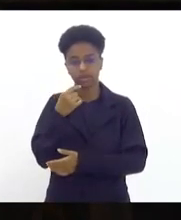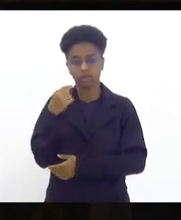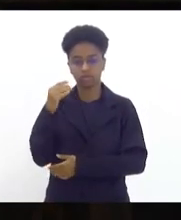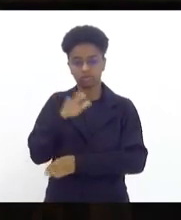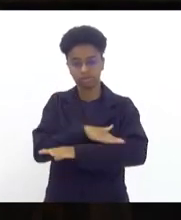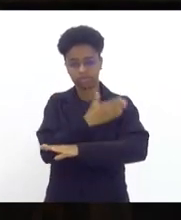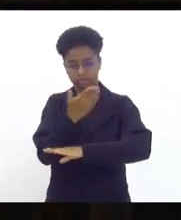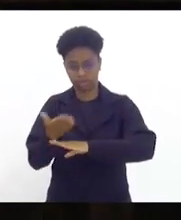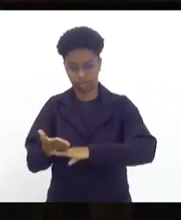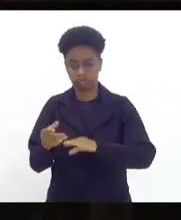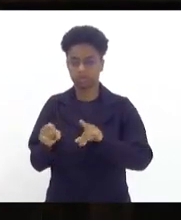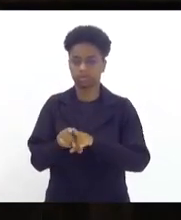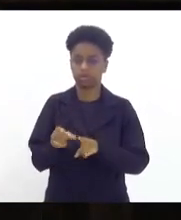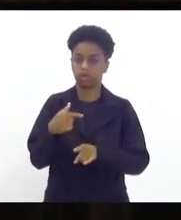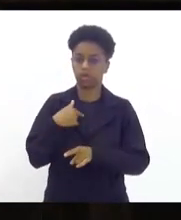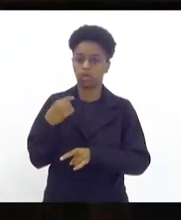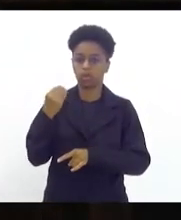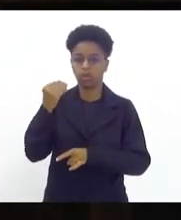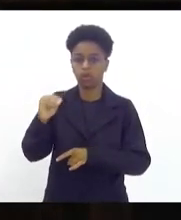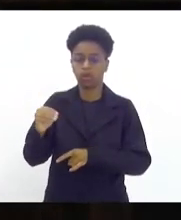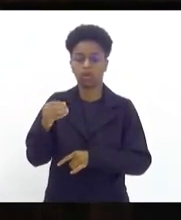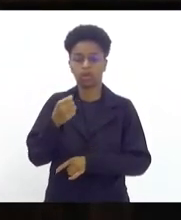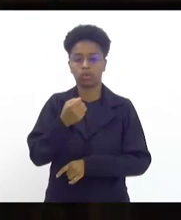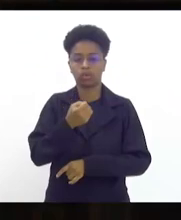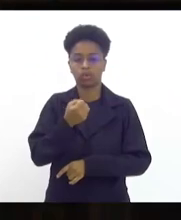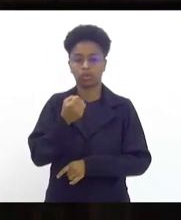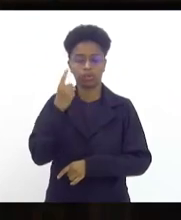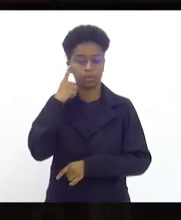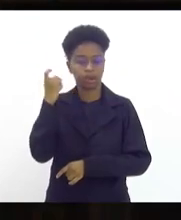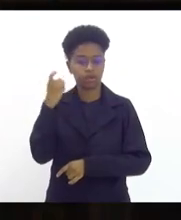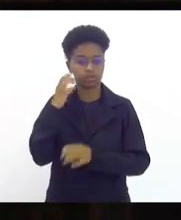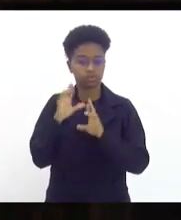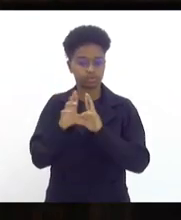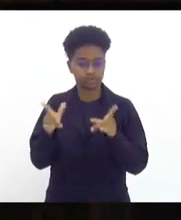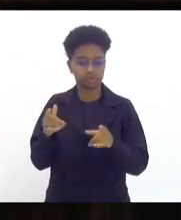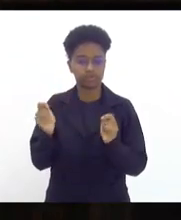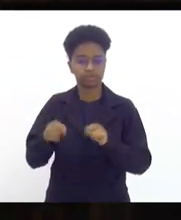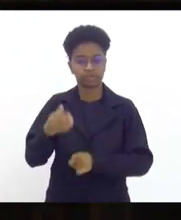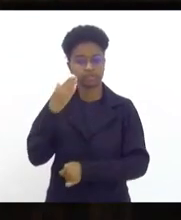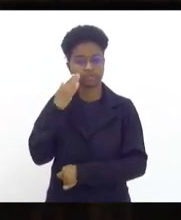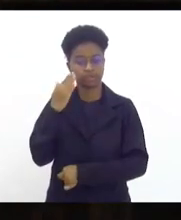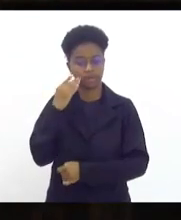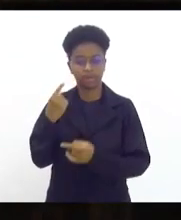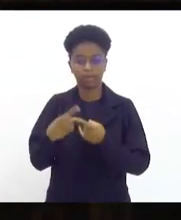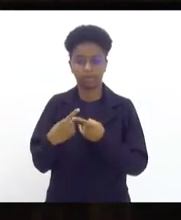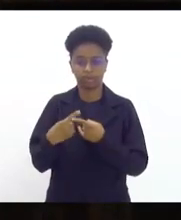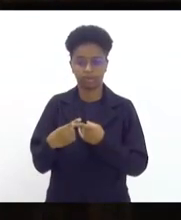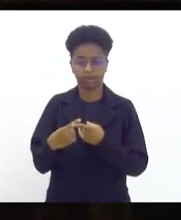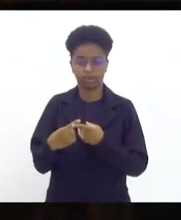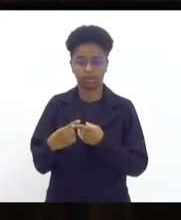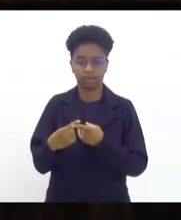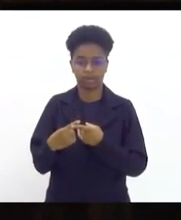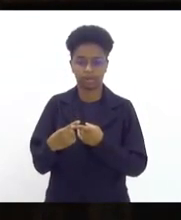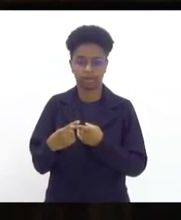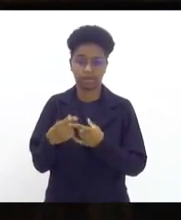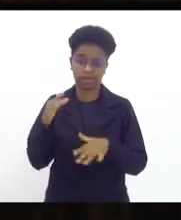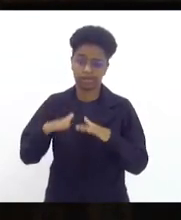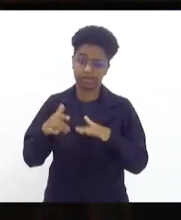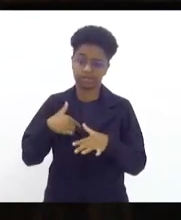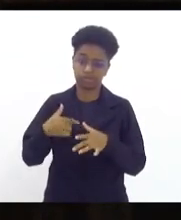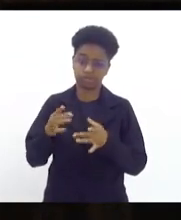horas por dia Inclusive eu coloco toques diferentes para poder saber porque senão eu vou viver no telefone